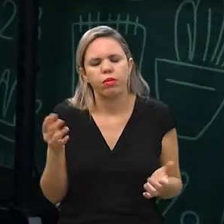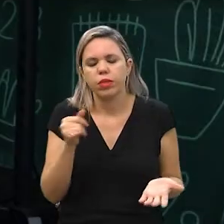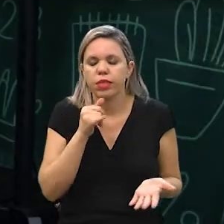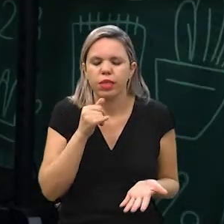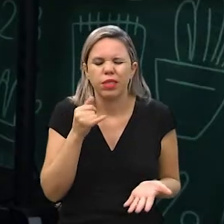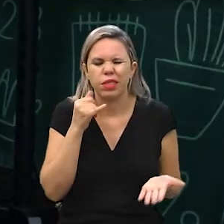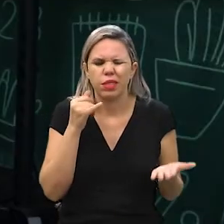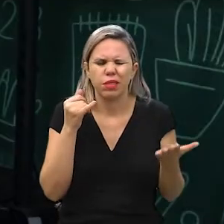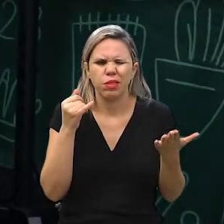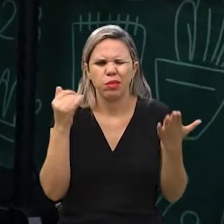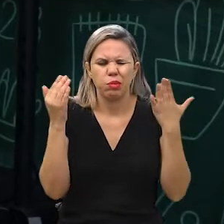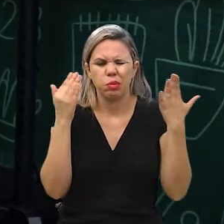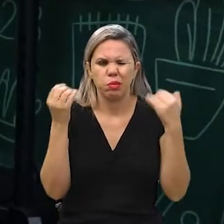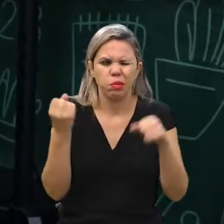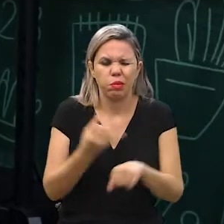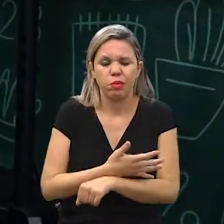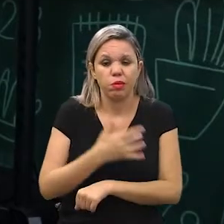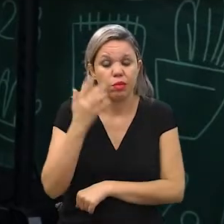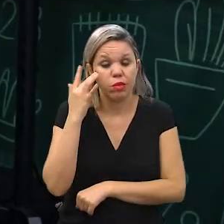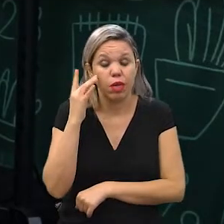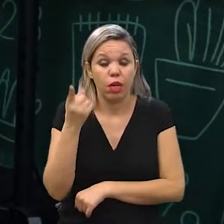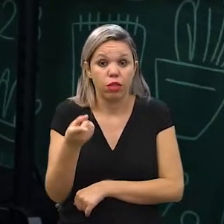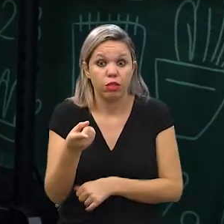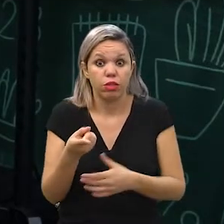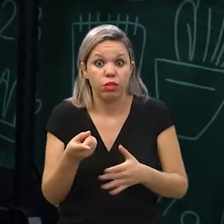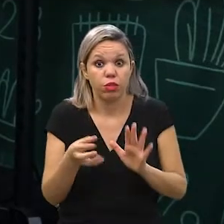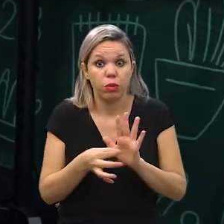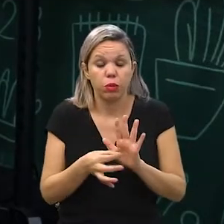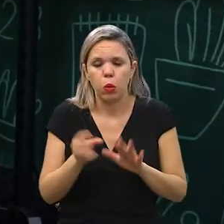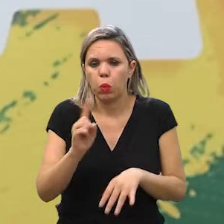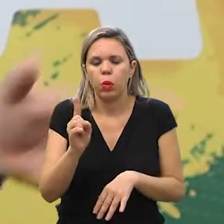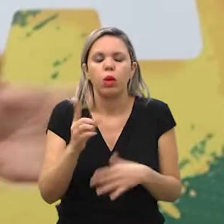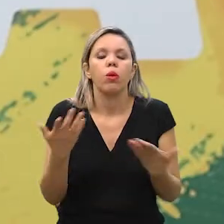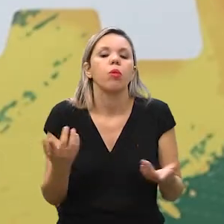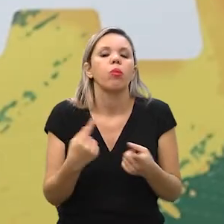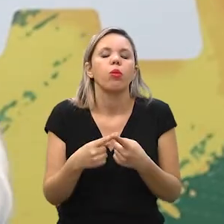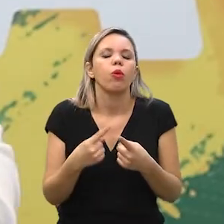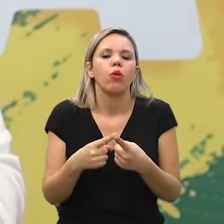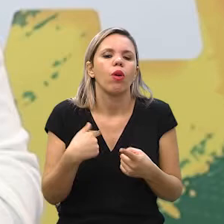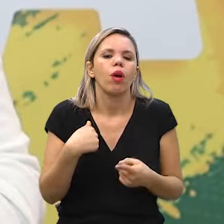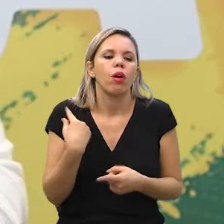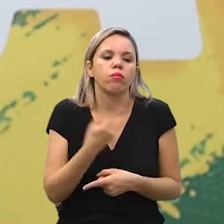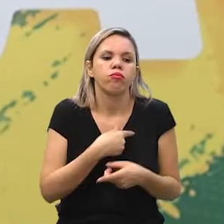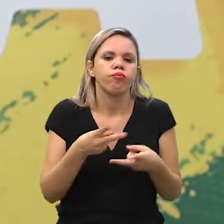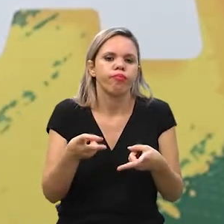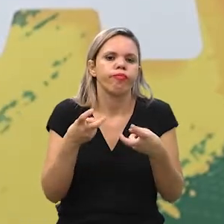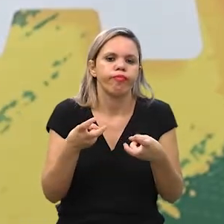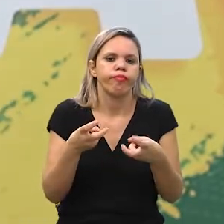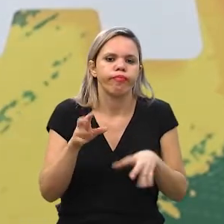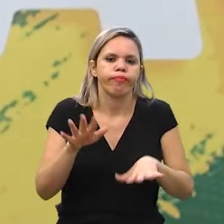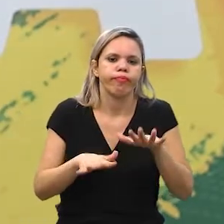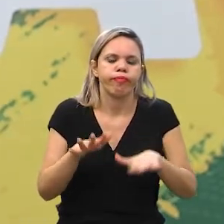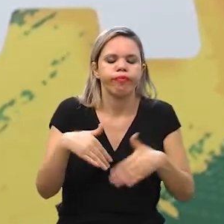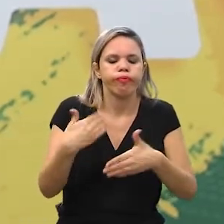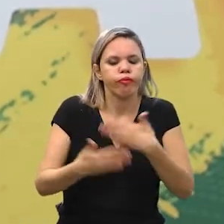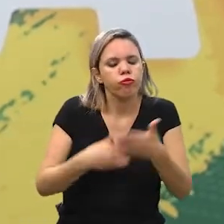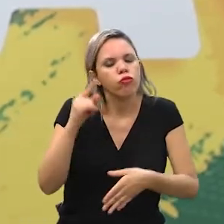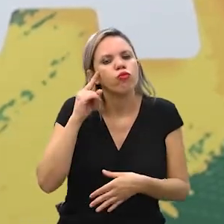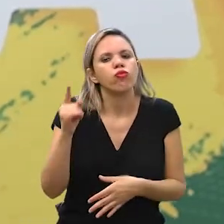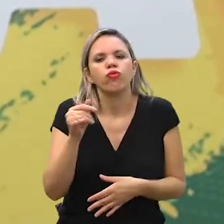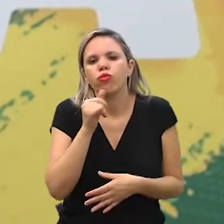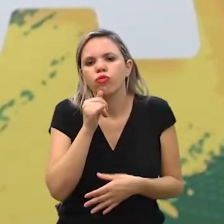questão psicológica, Alexandre, ou não? Porque assim, o que a gente percebe é que às vezes no dia a